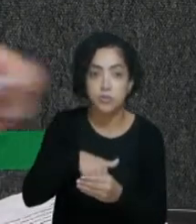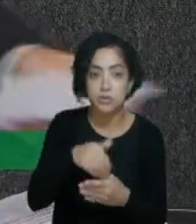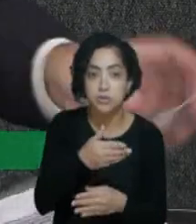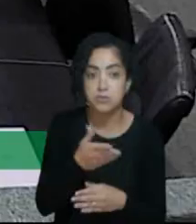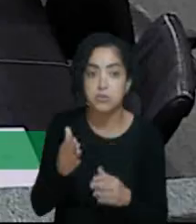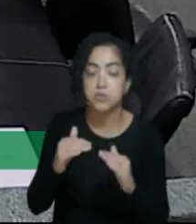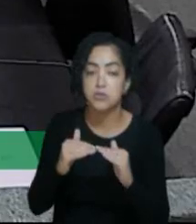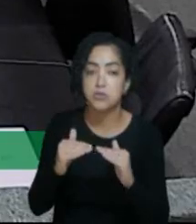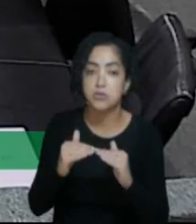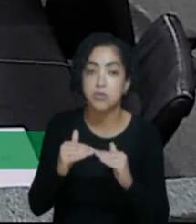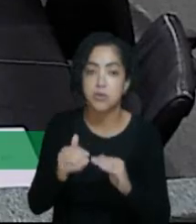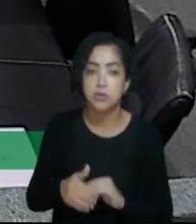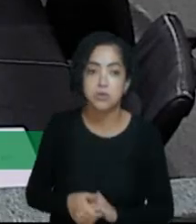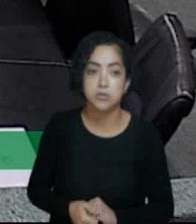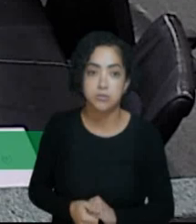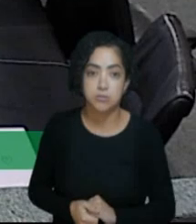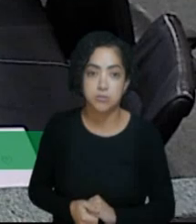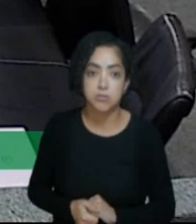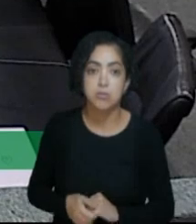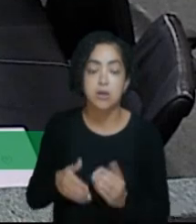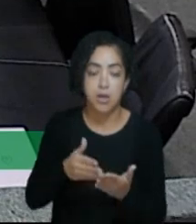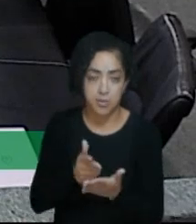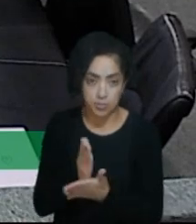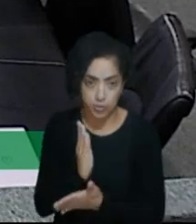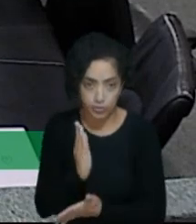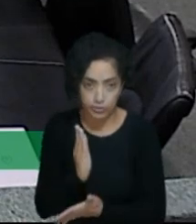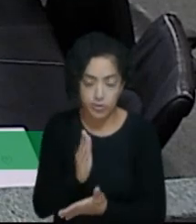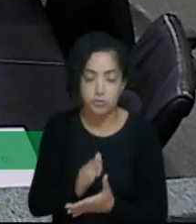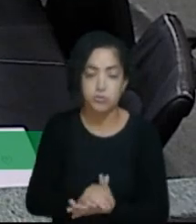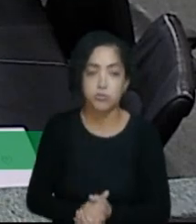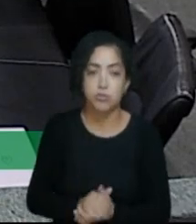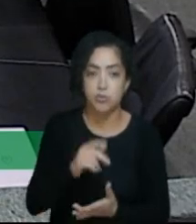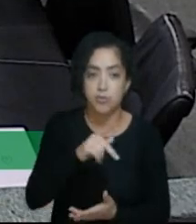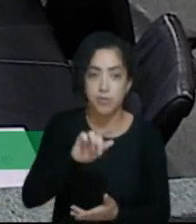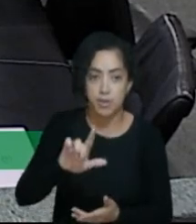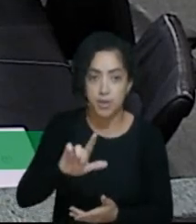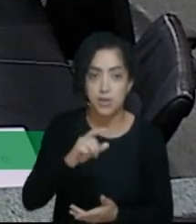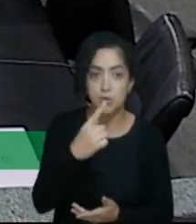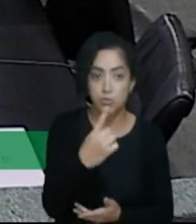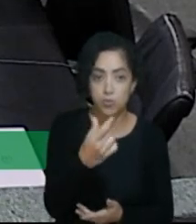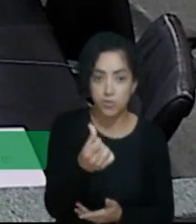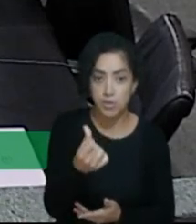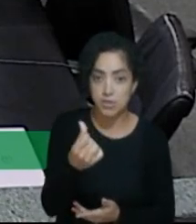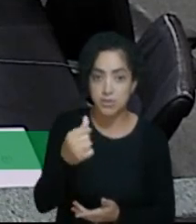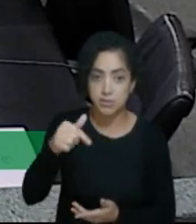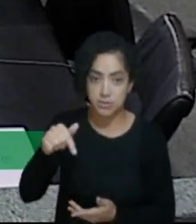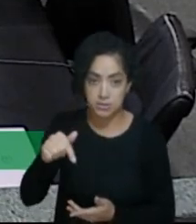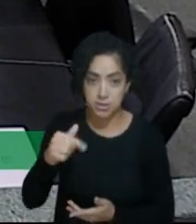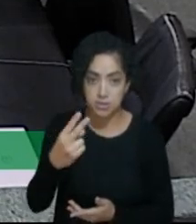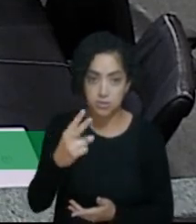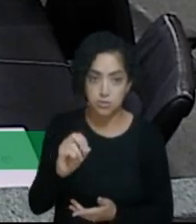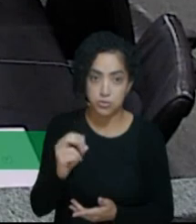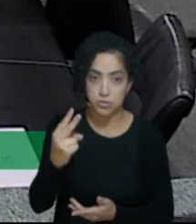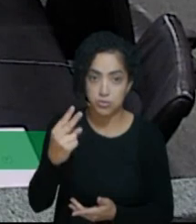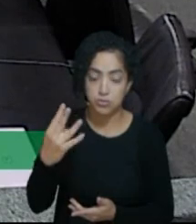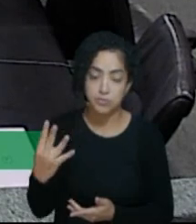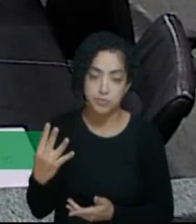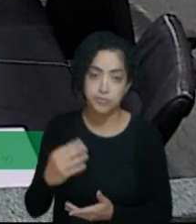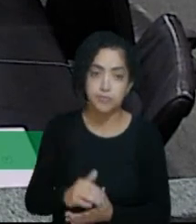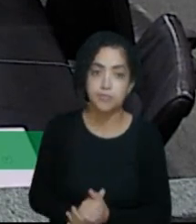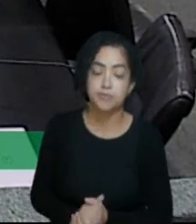aprovem permaneça como se encontra Está aprovado o PL 167/2022 junto a